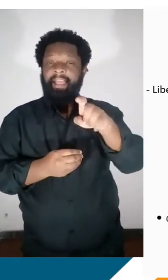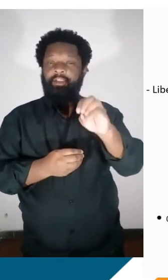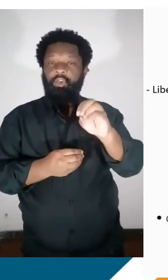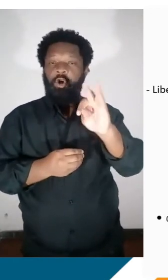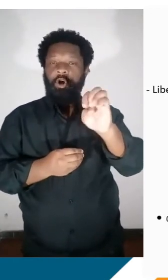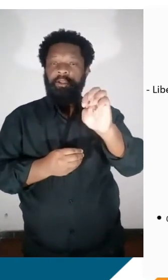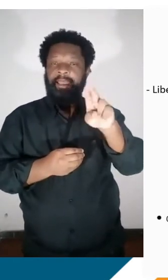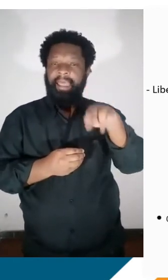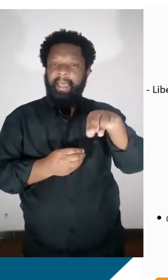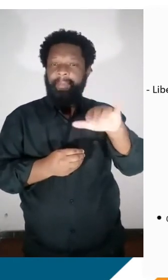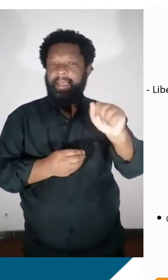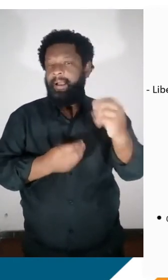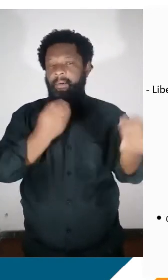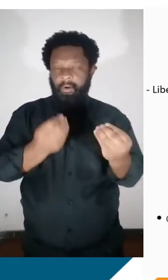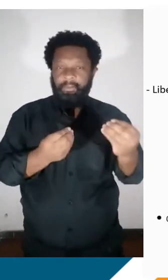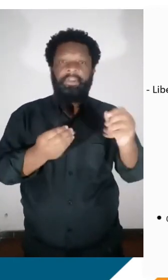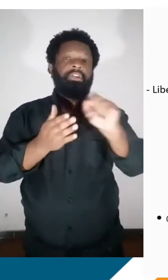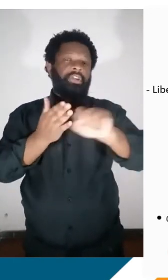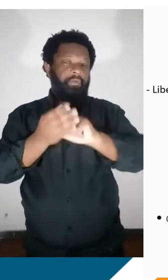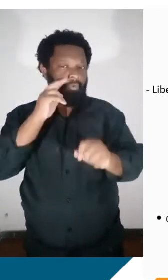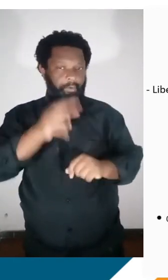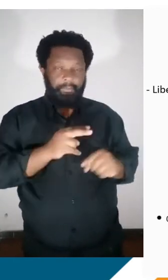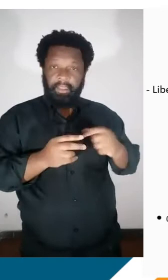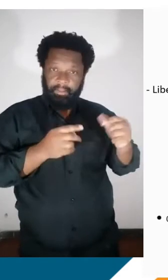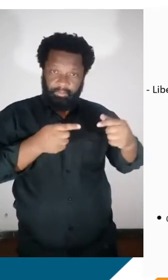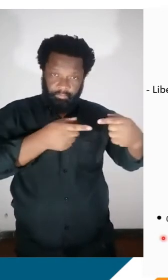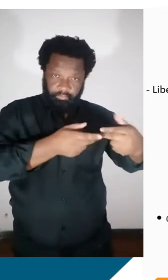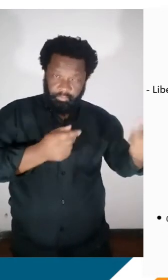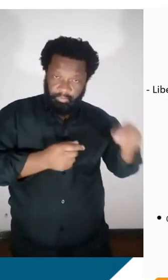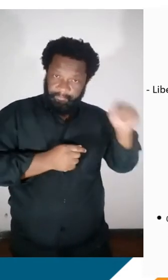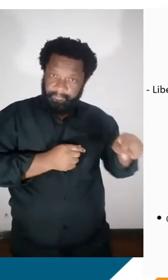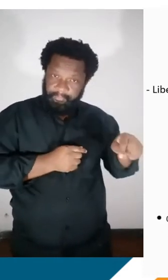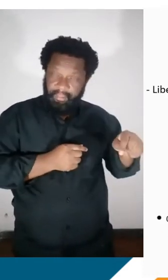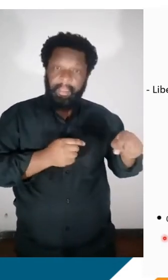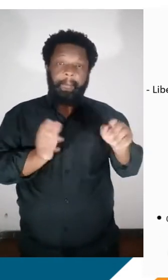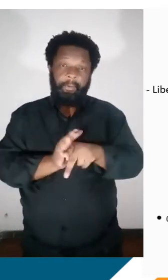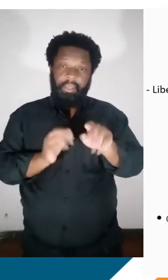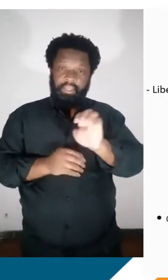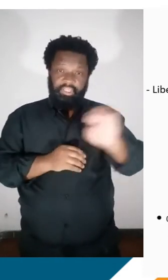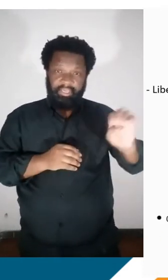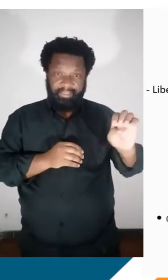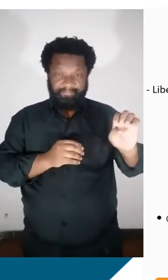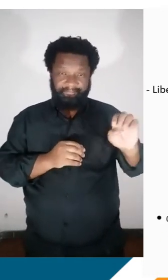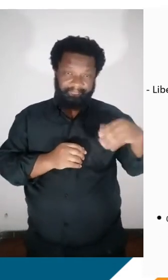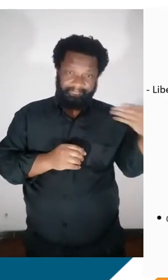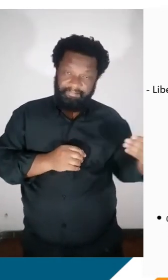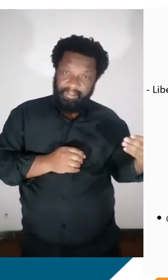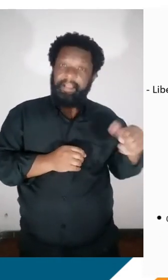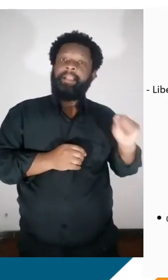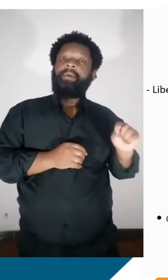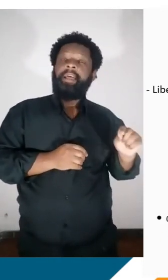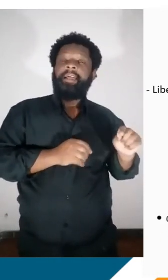A gente pode escrever da seguinte forma: que os reagentes, ou seja, as espécies que estão do lado esquerdo da seta, estão